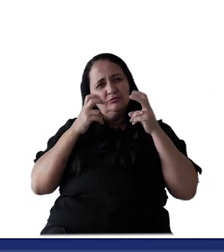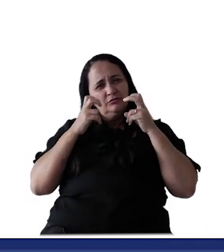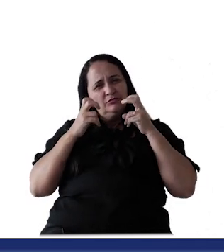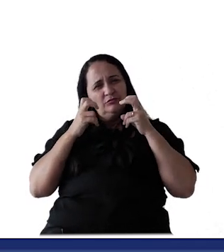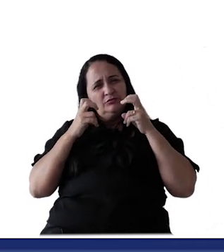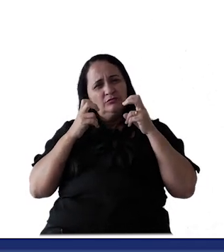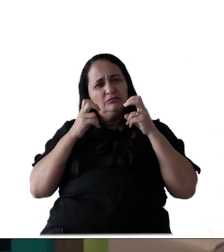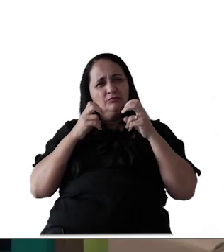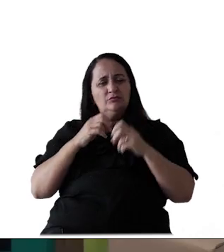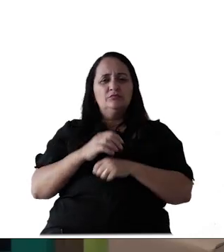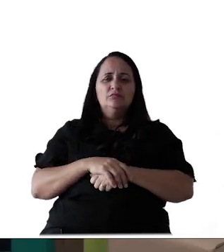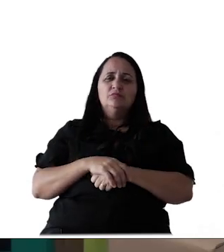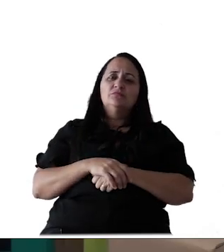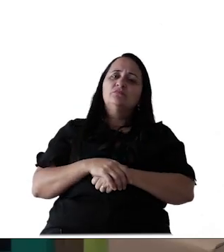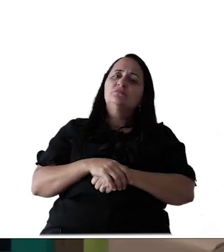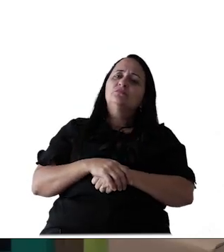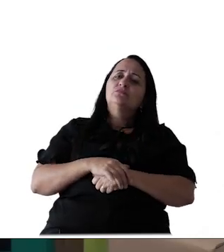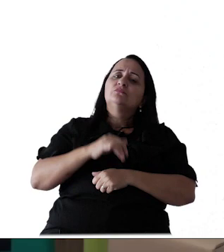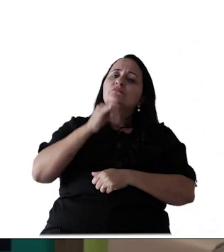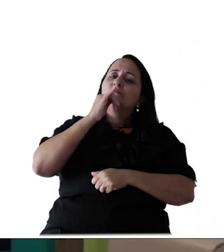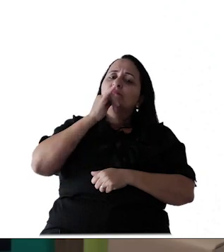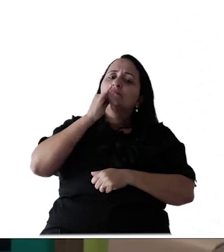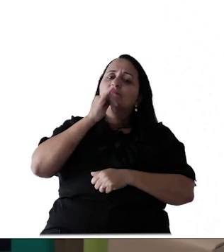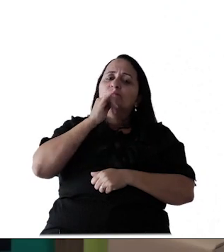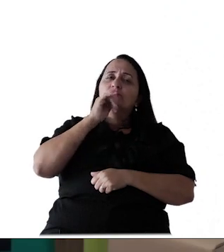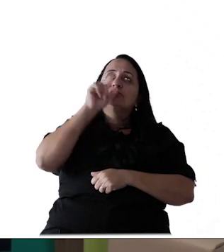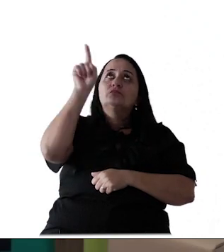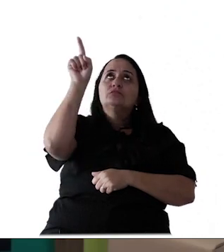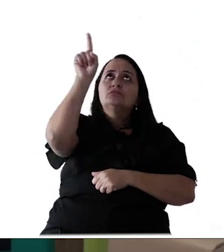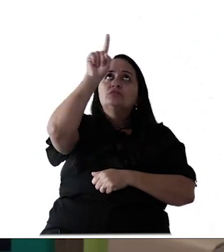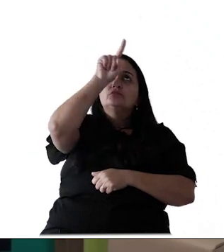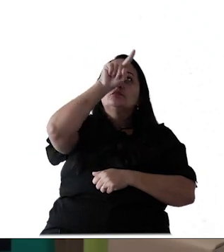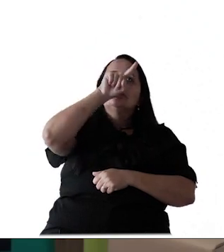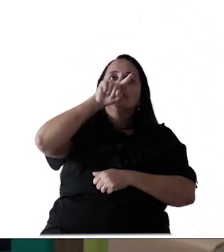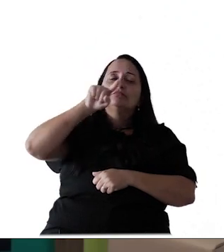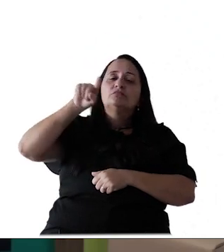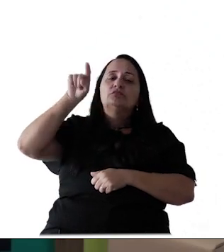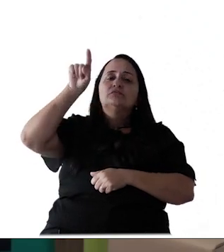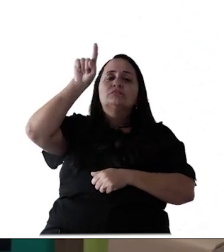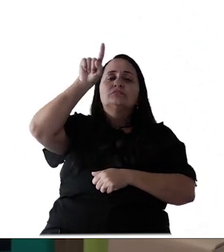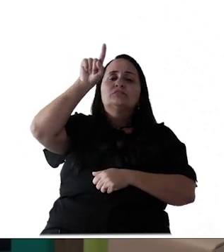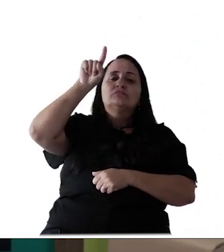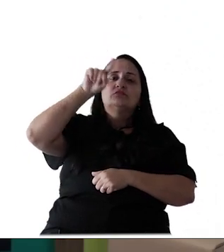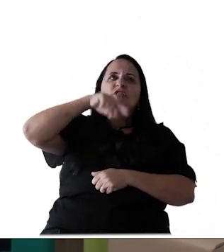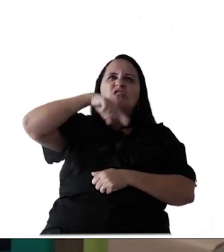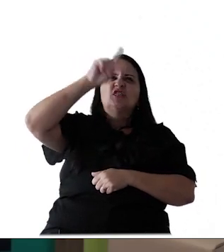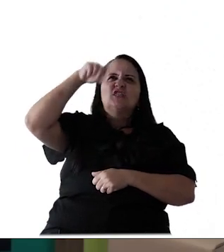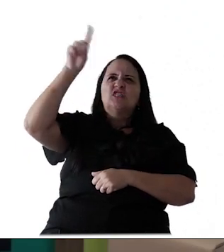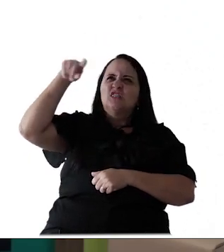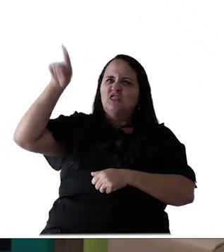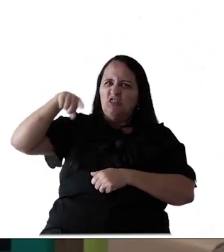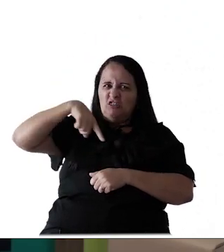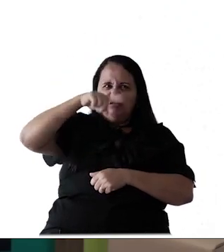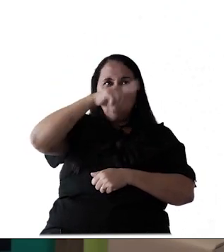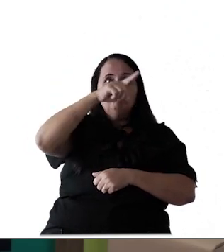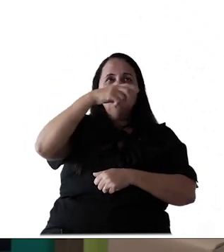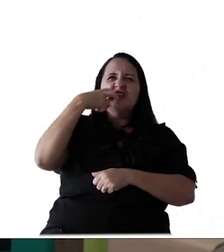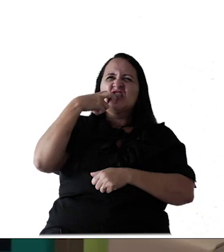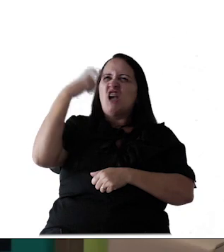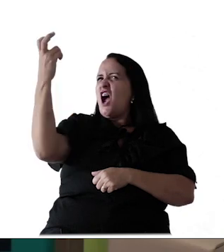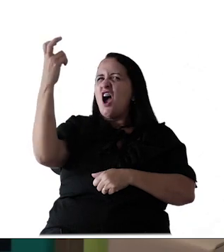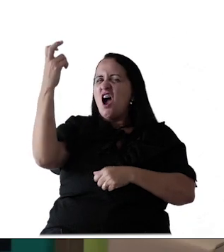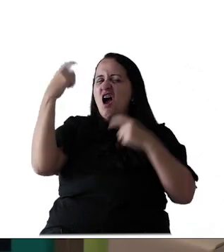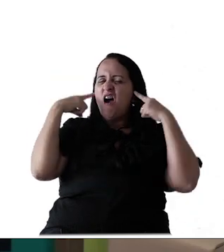do balão. Sim, os tipos dos balões, esse balão de grito, de susto ou de algum